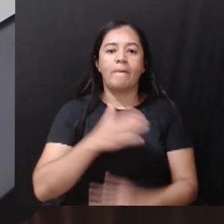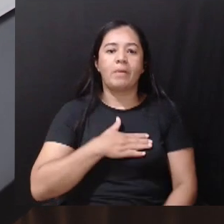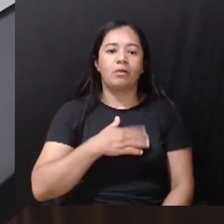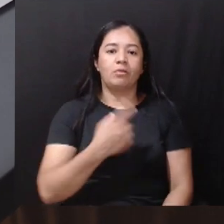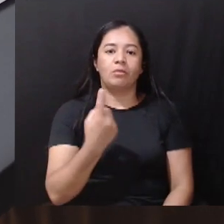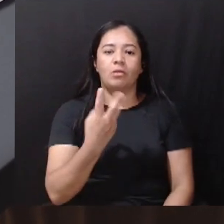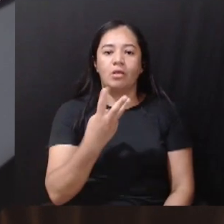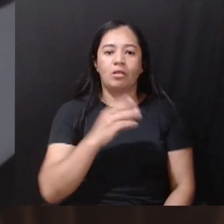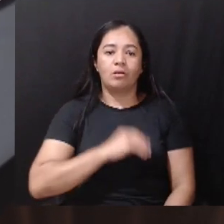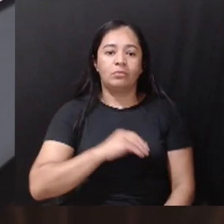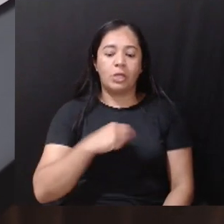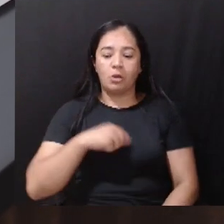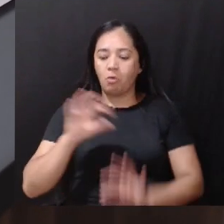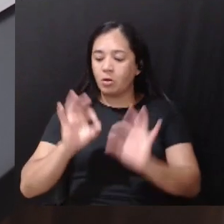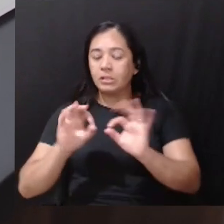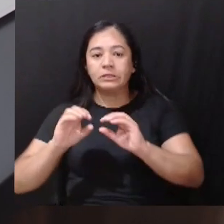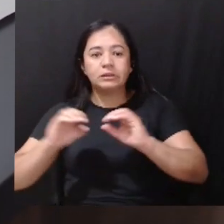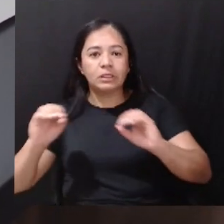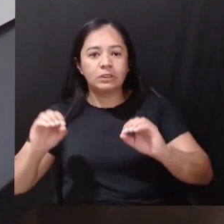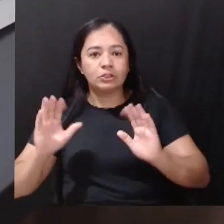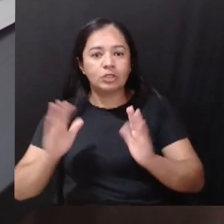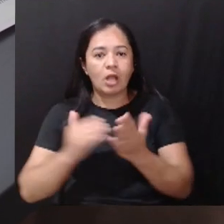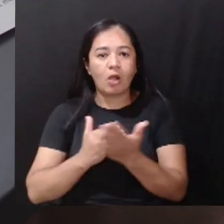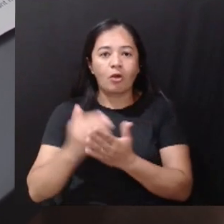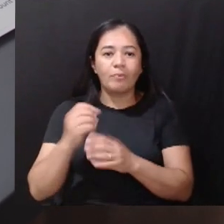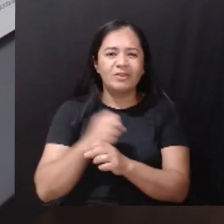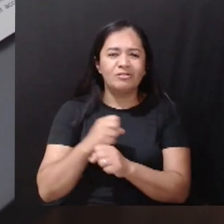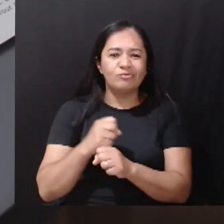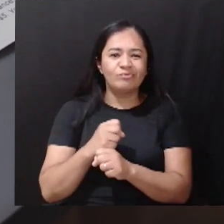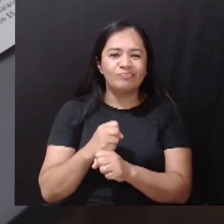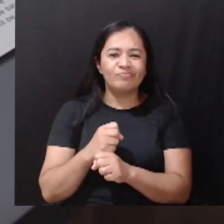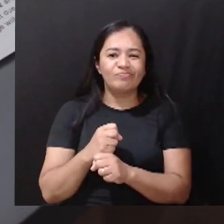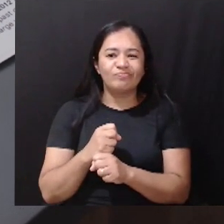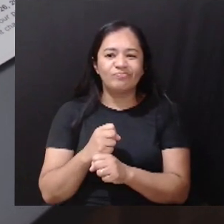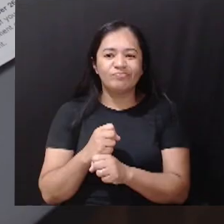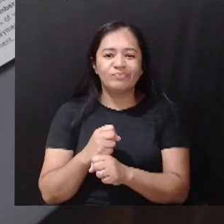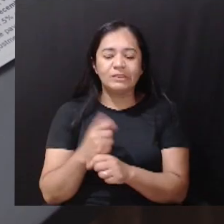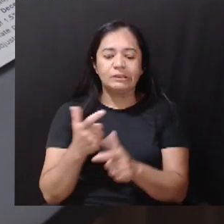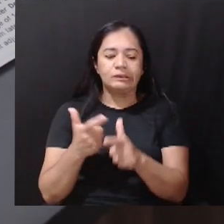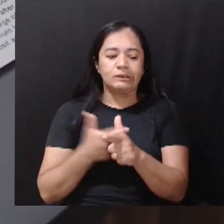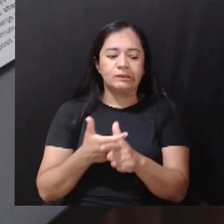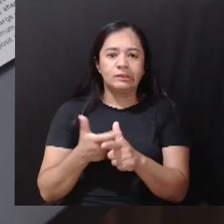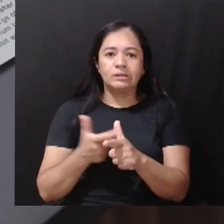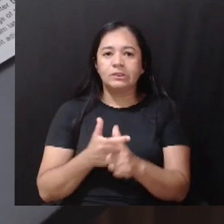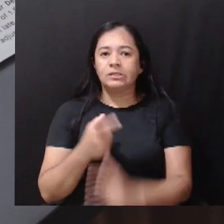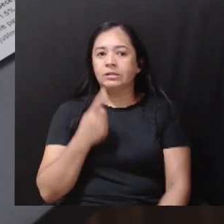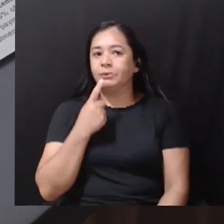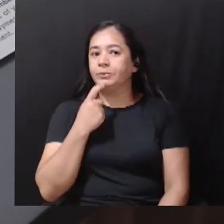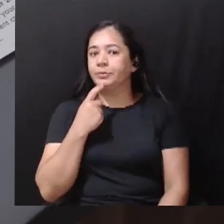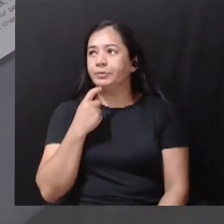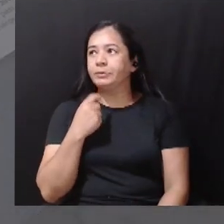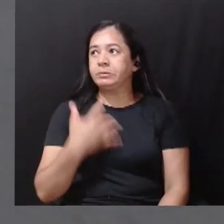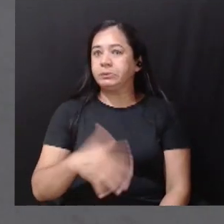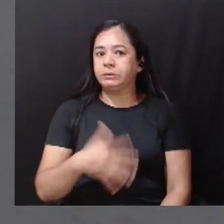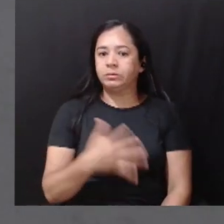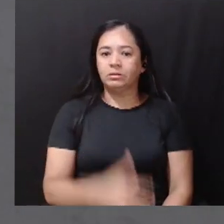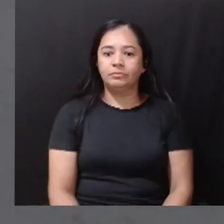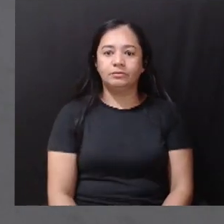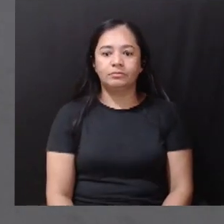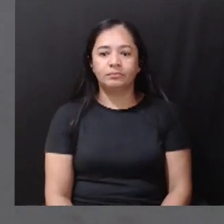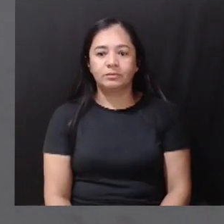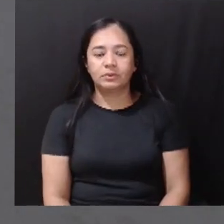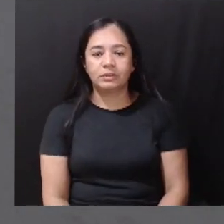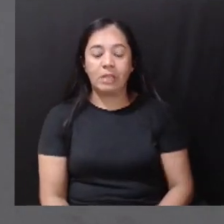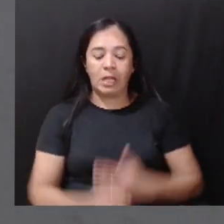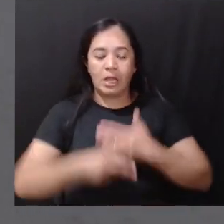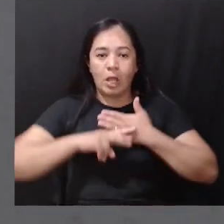me planejando e já começo o ano no vermelho, com algumas contas acima do que eu ganho. Consequentemente,